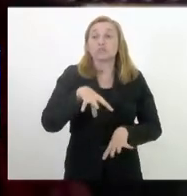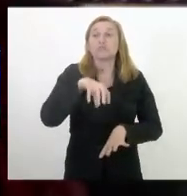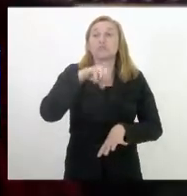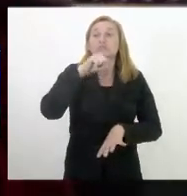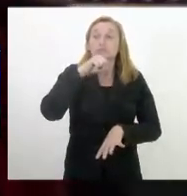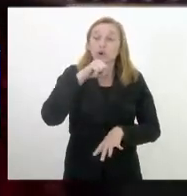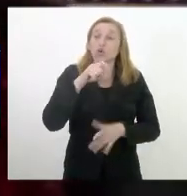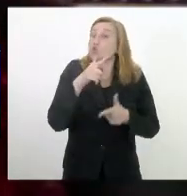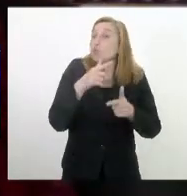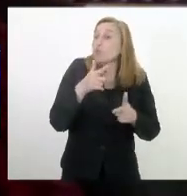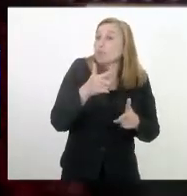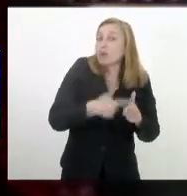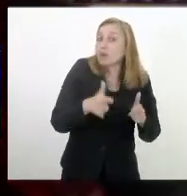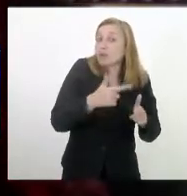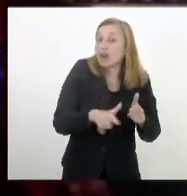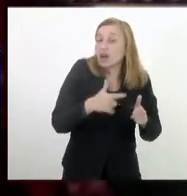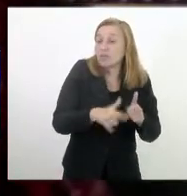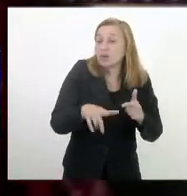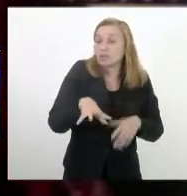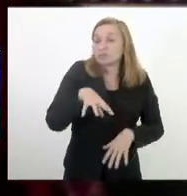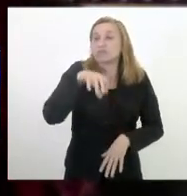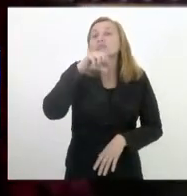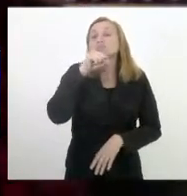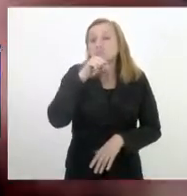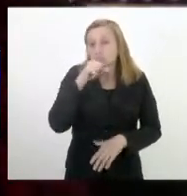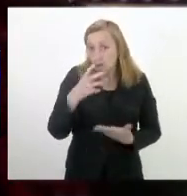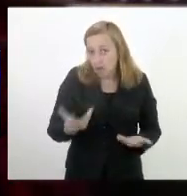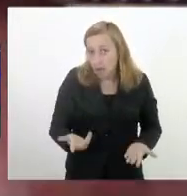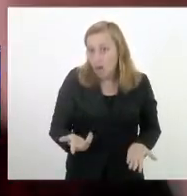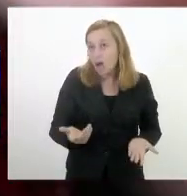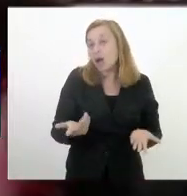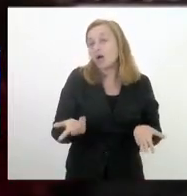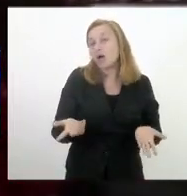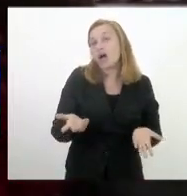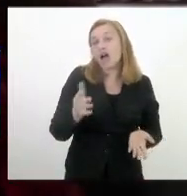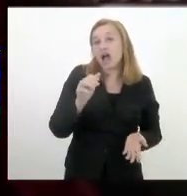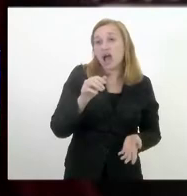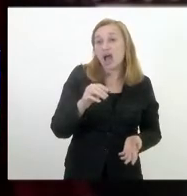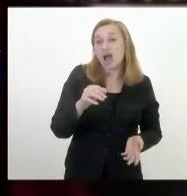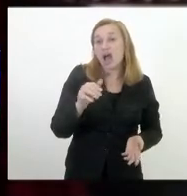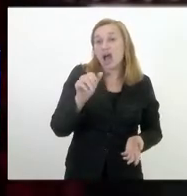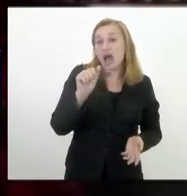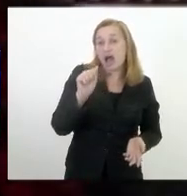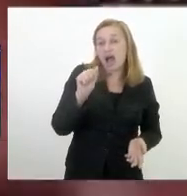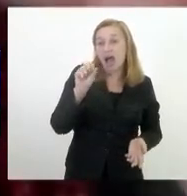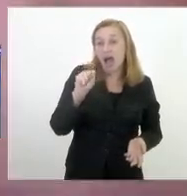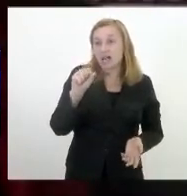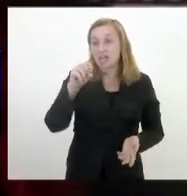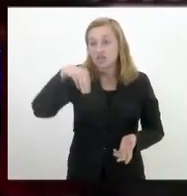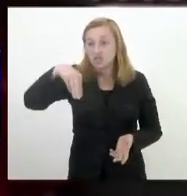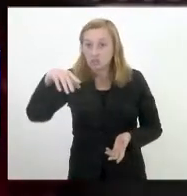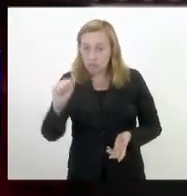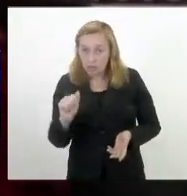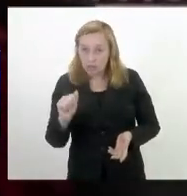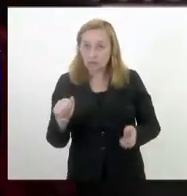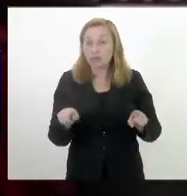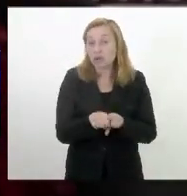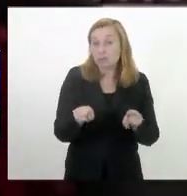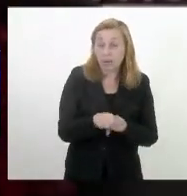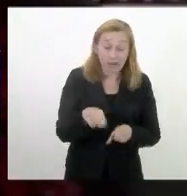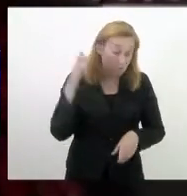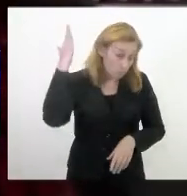doenças pulmonares, obstrutivas crônicas, como asma, enfim, bronquite, que pesa